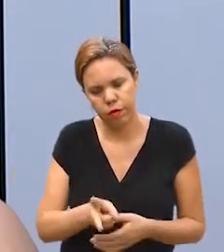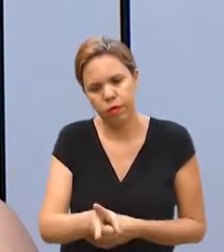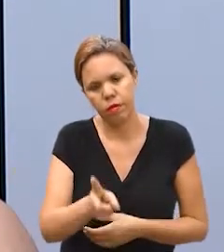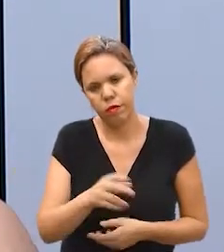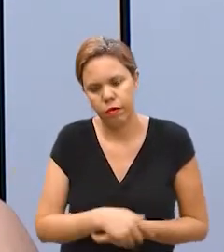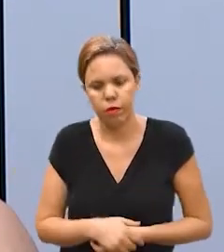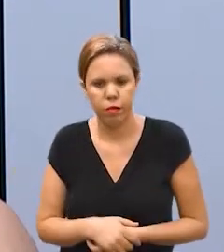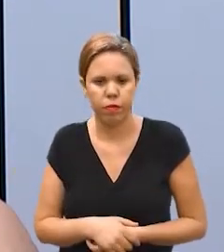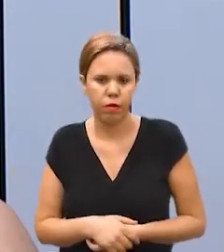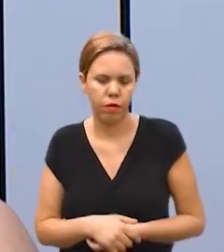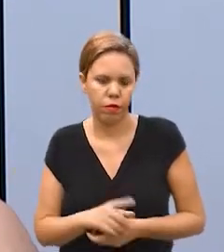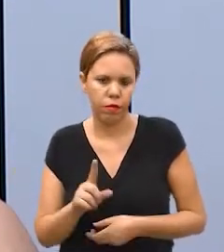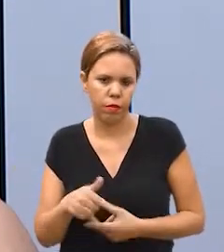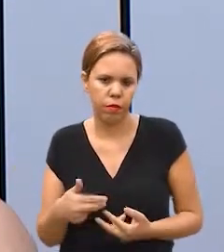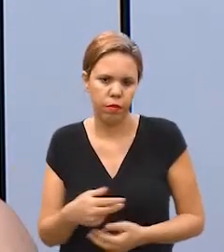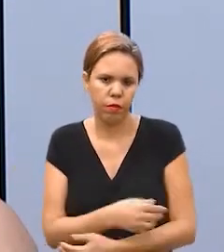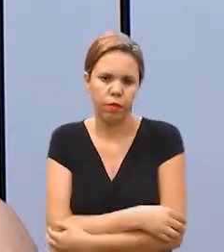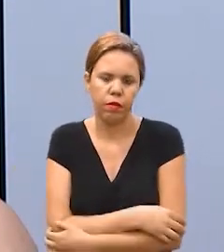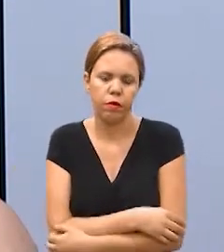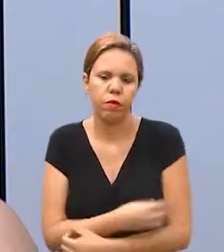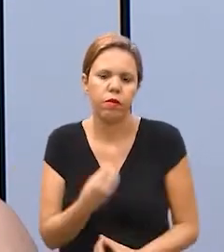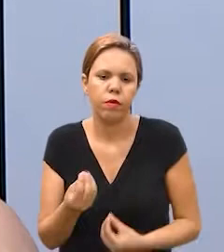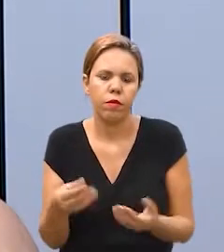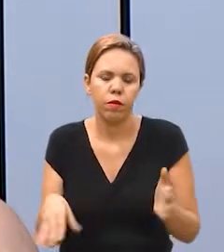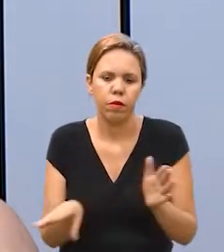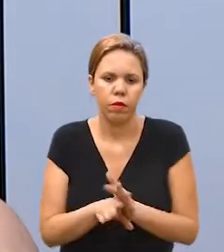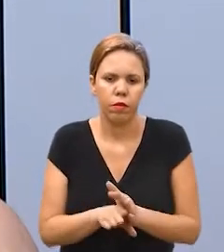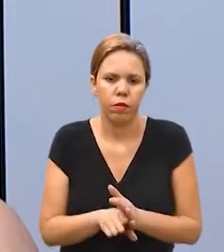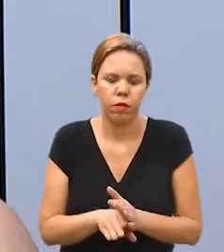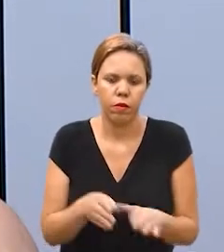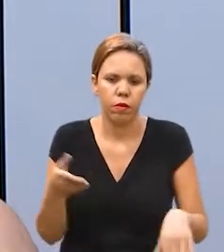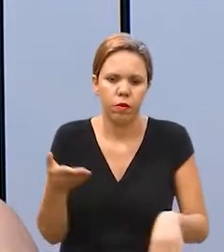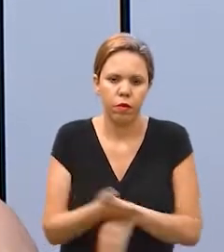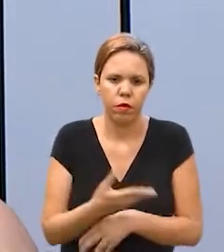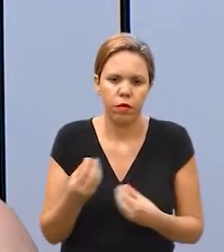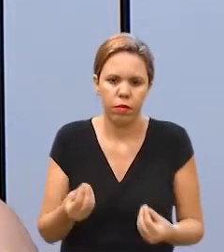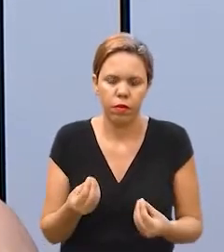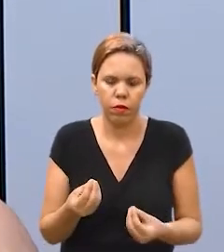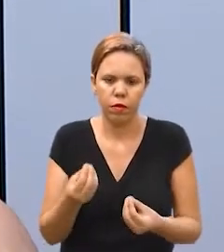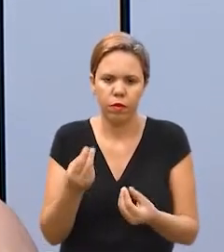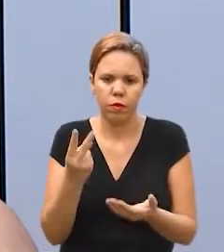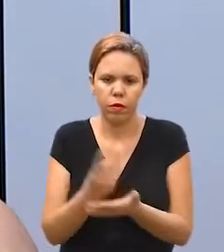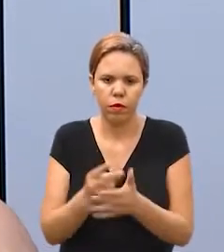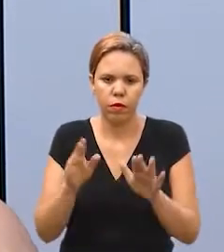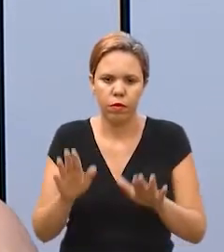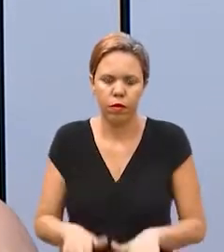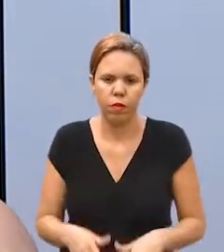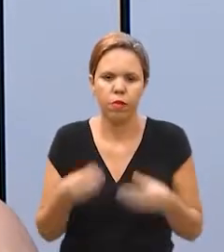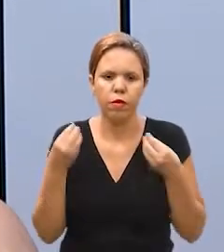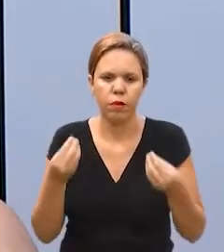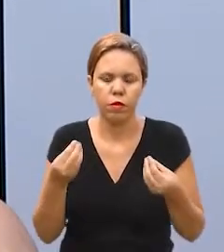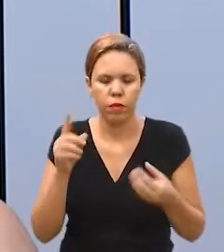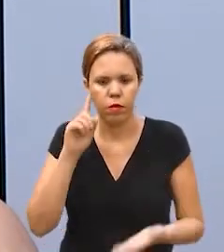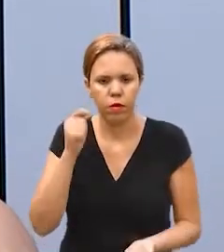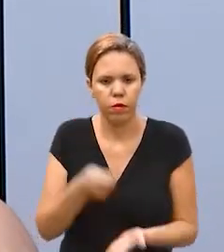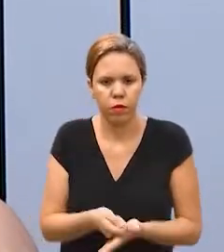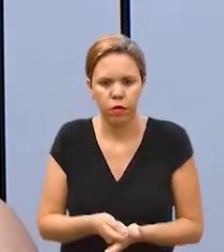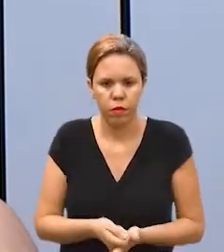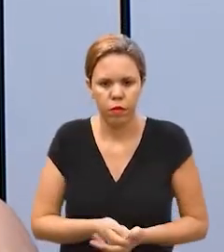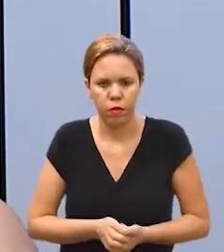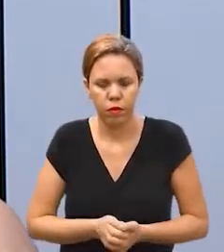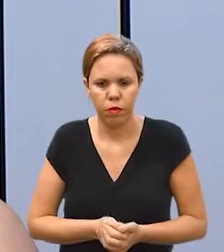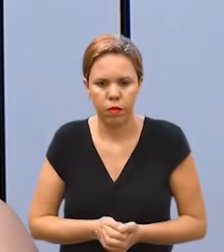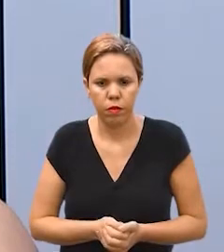permanência. Essa é uma questão, né? Como que a gente chega, acessa e como que se mantém? Qual é a permanência? Como que a gente garante